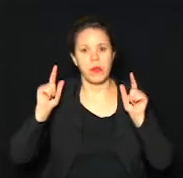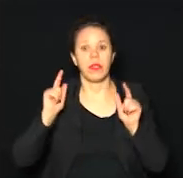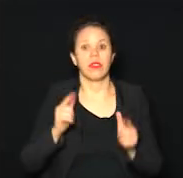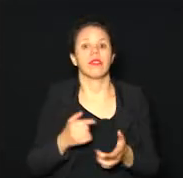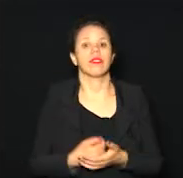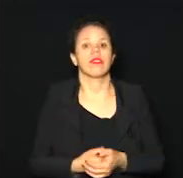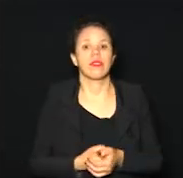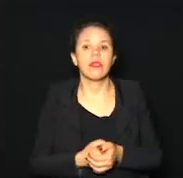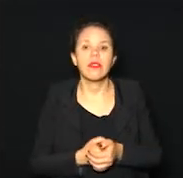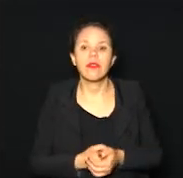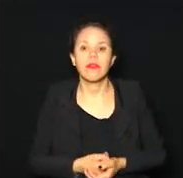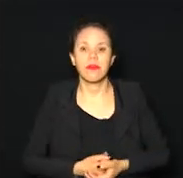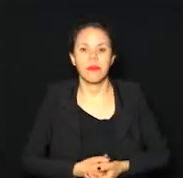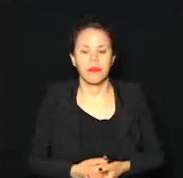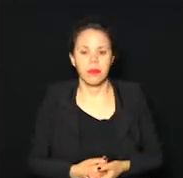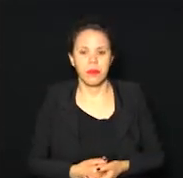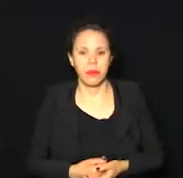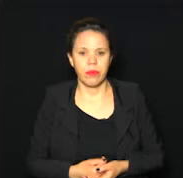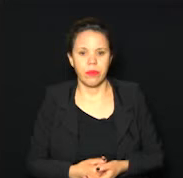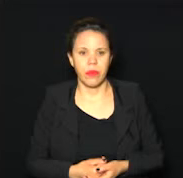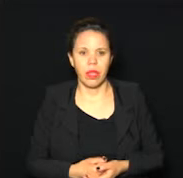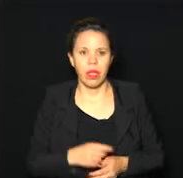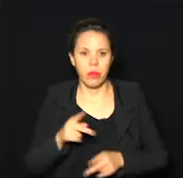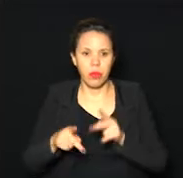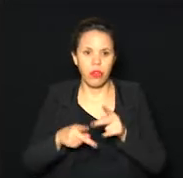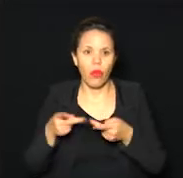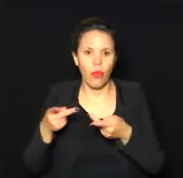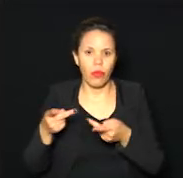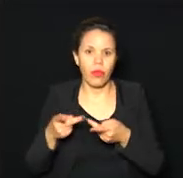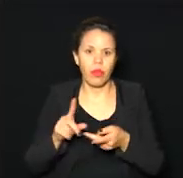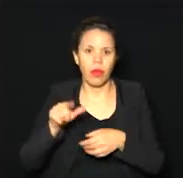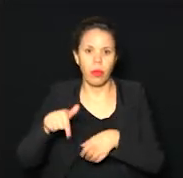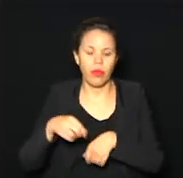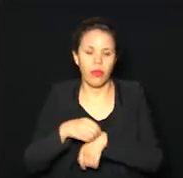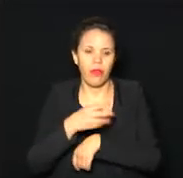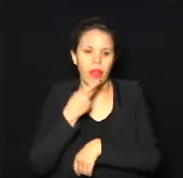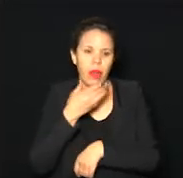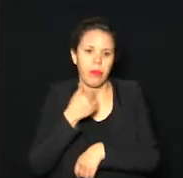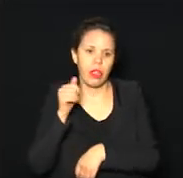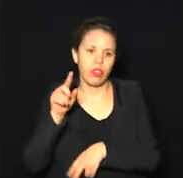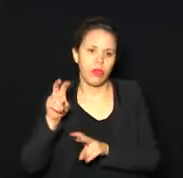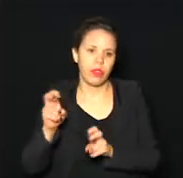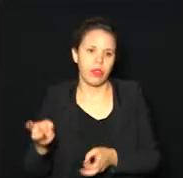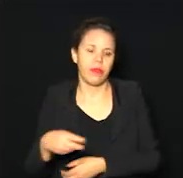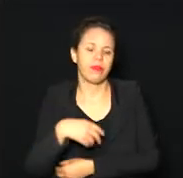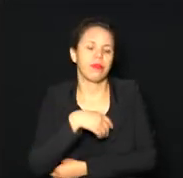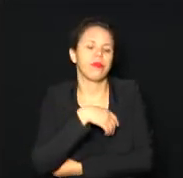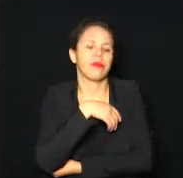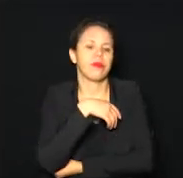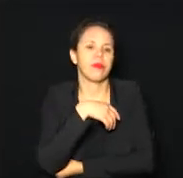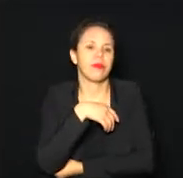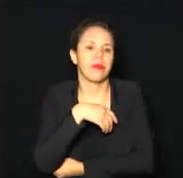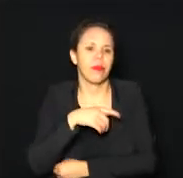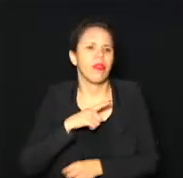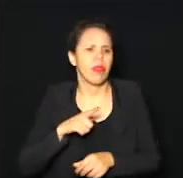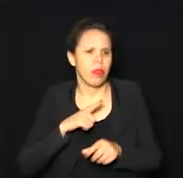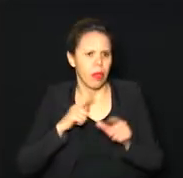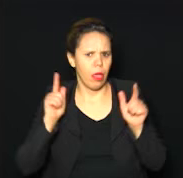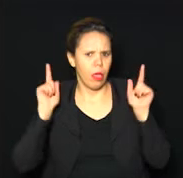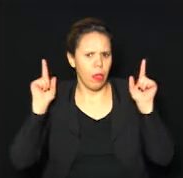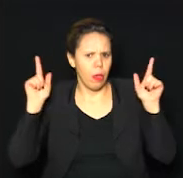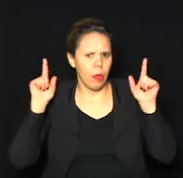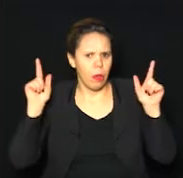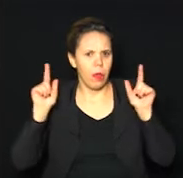né, nossas convidadas e convidados vão falar melhor sobre essa manifestação, mas teve uma manifestação